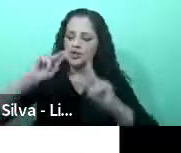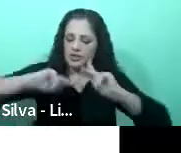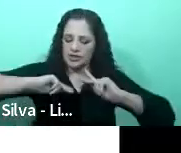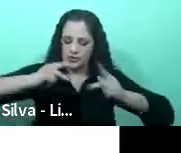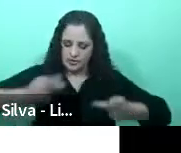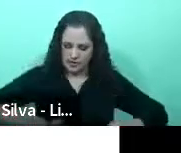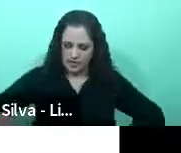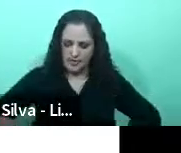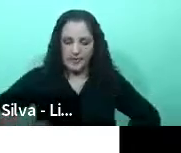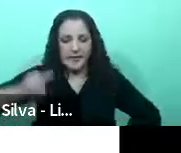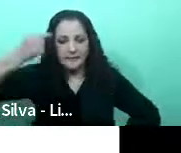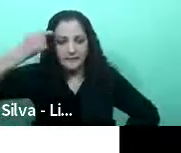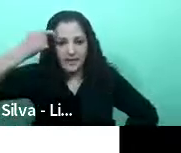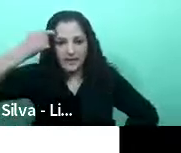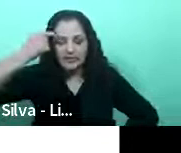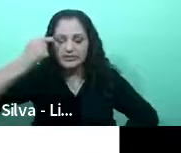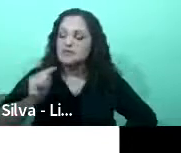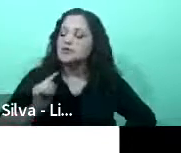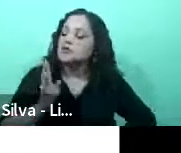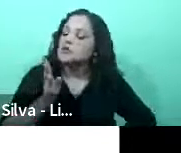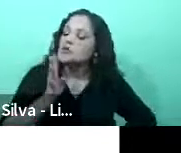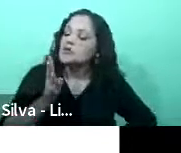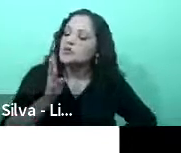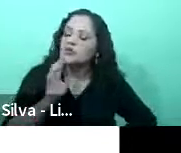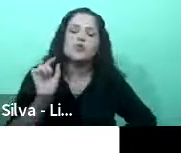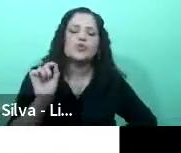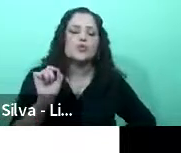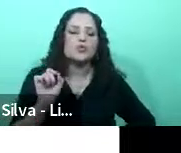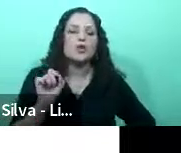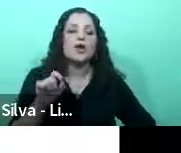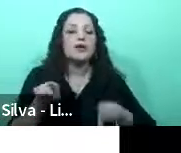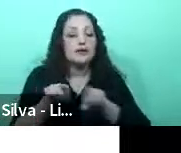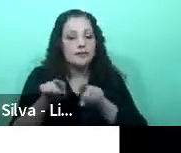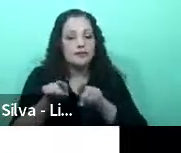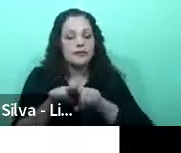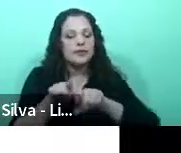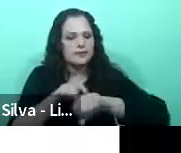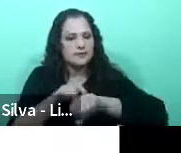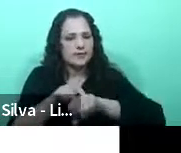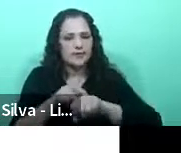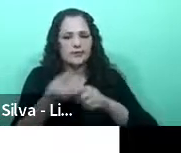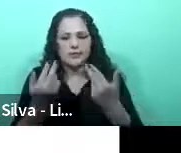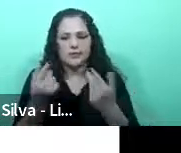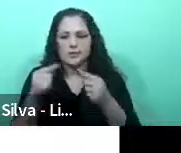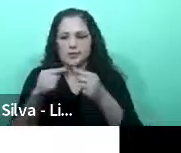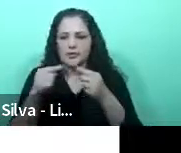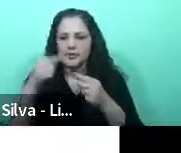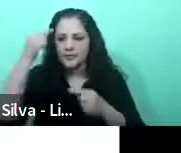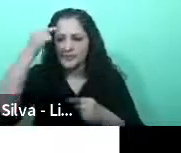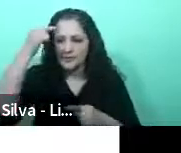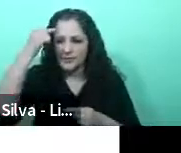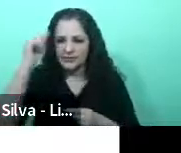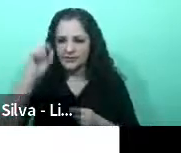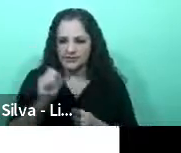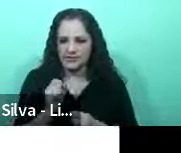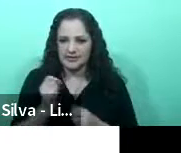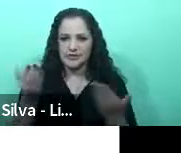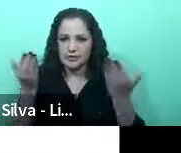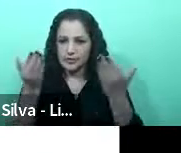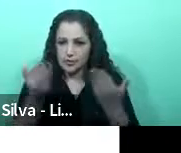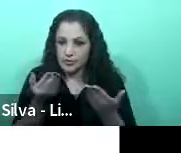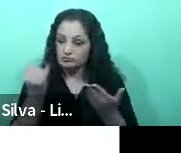pensa e conhece? E, ao mesmo tempo, pensar numa dimensão que hoje se faz